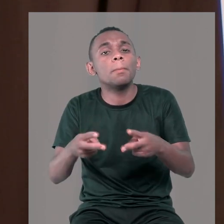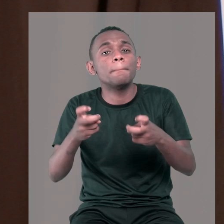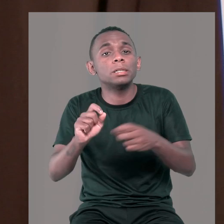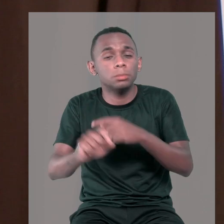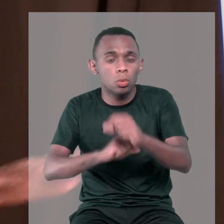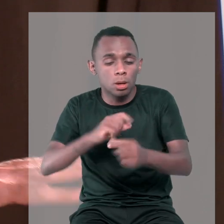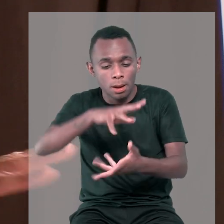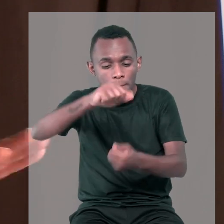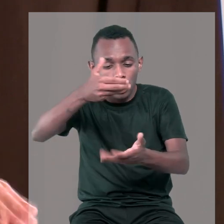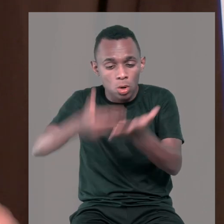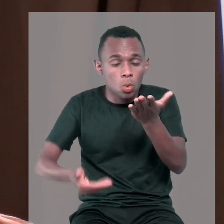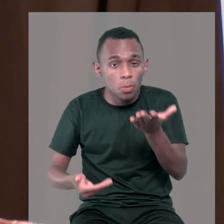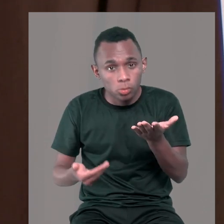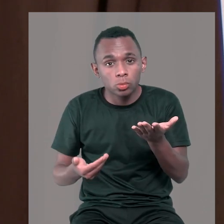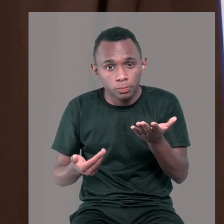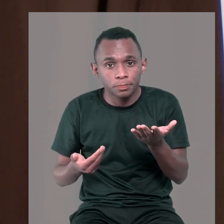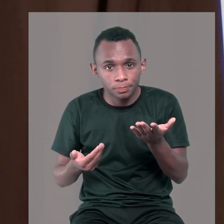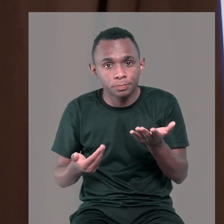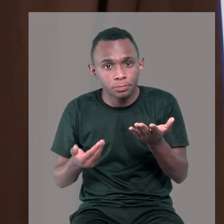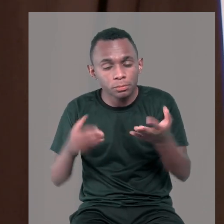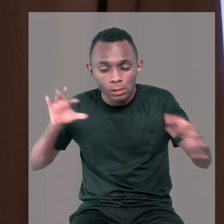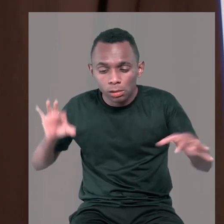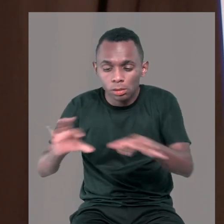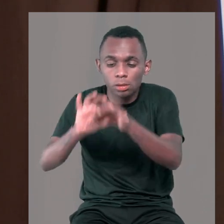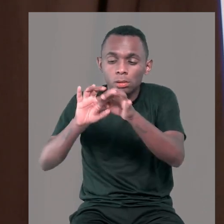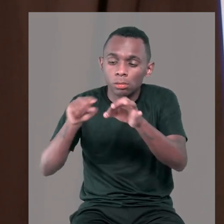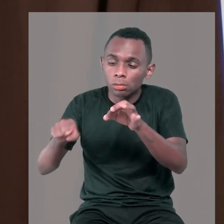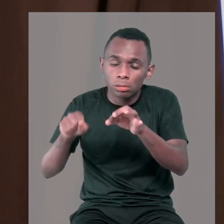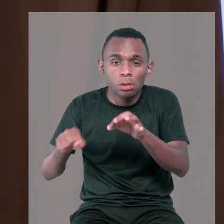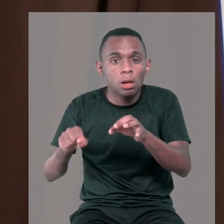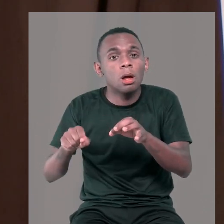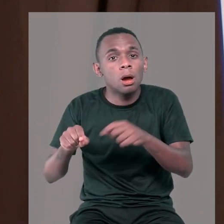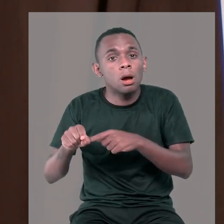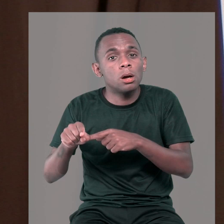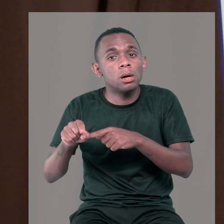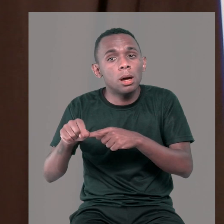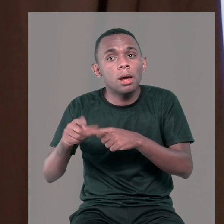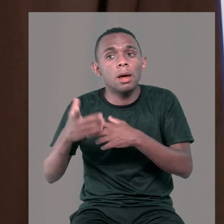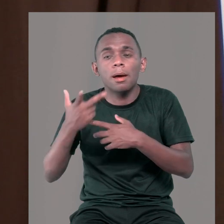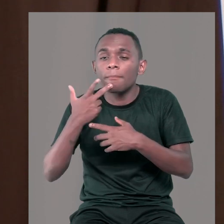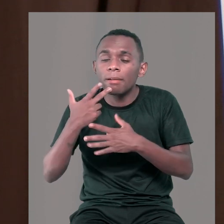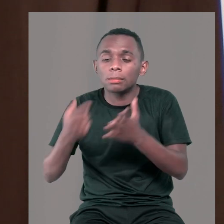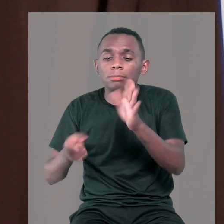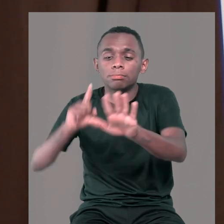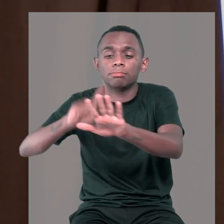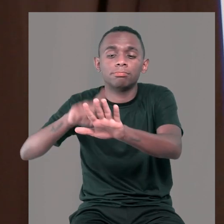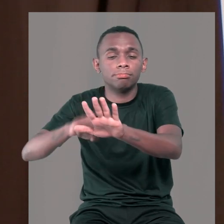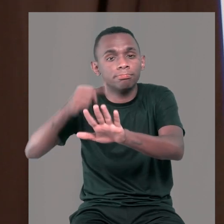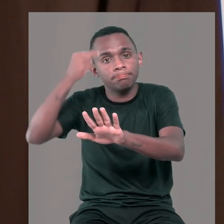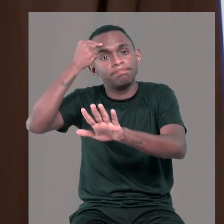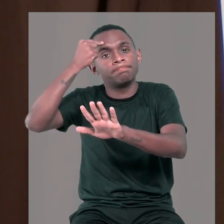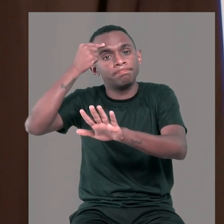na verdade, a partir desses 3 tópicos. Eu vou falar um pouco deles. Eu praticamente não vou